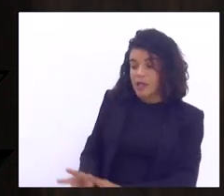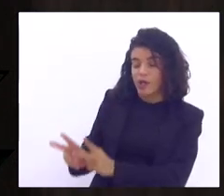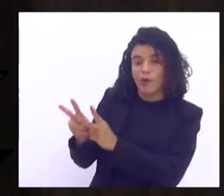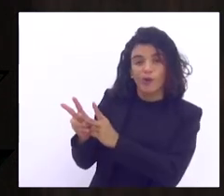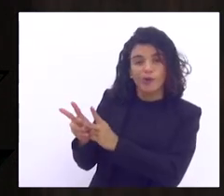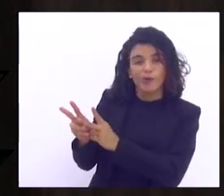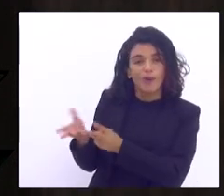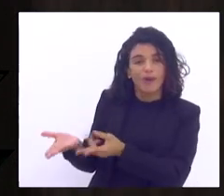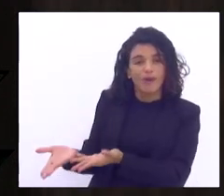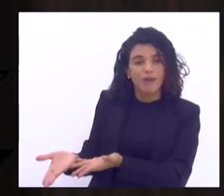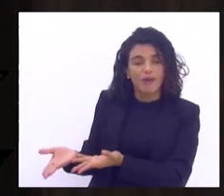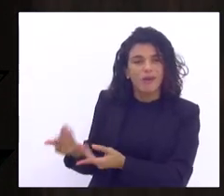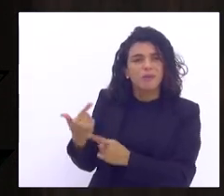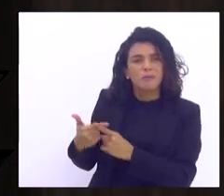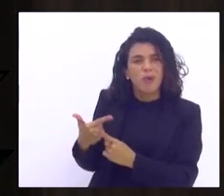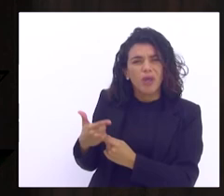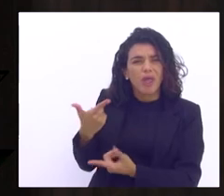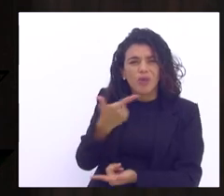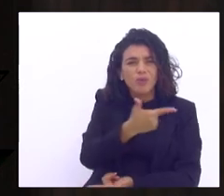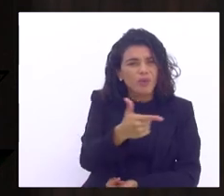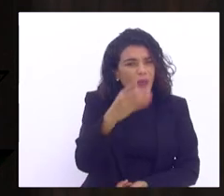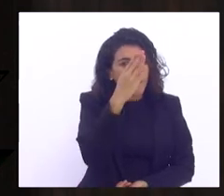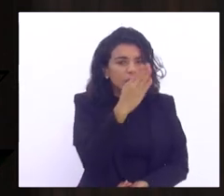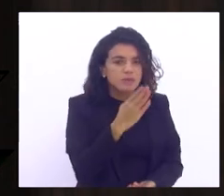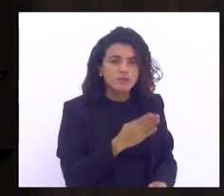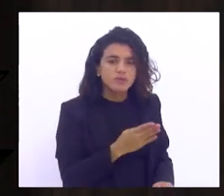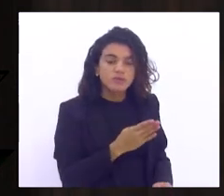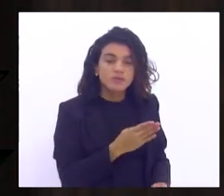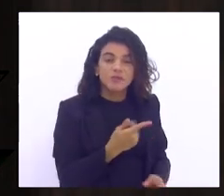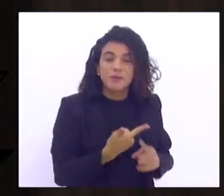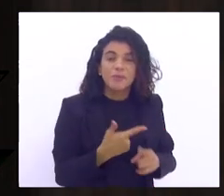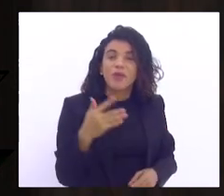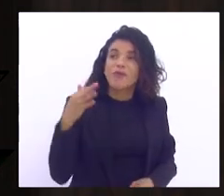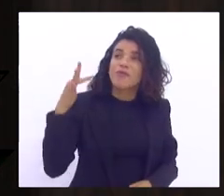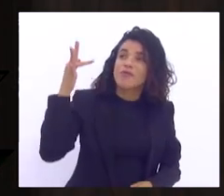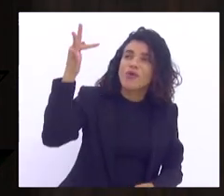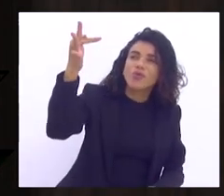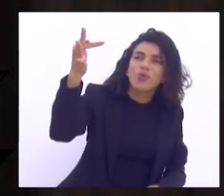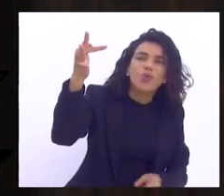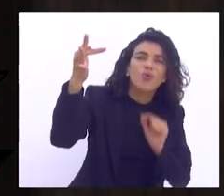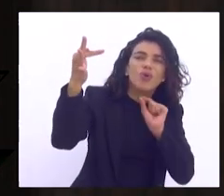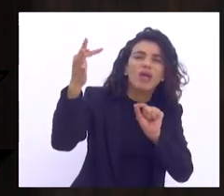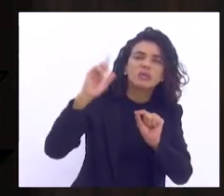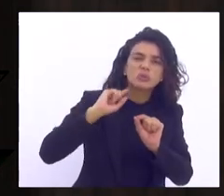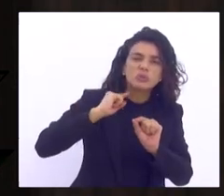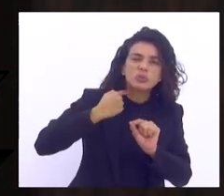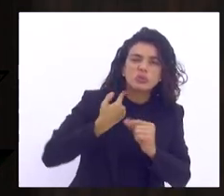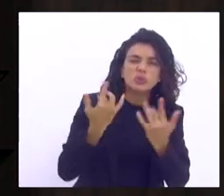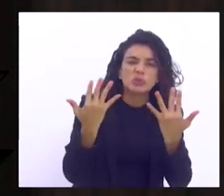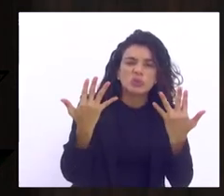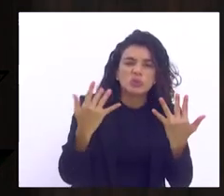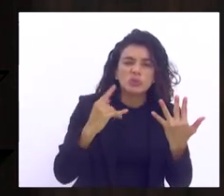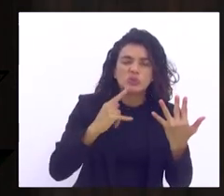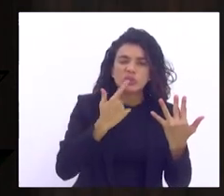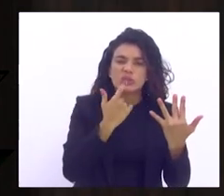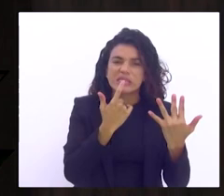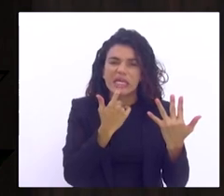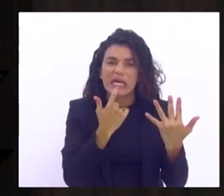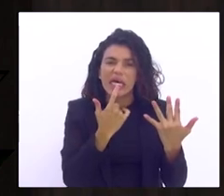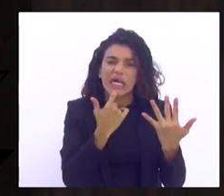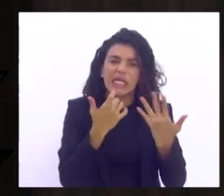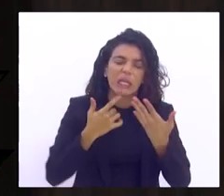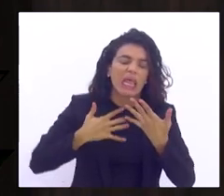passarem. Por que não haverá Brasil? Porque o nosso futuro vai estar marcado com sangue. Nós estaremos, não